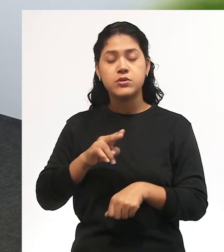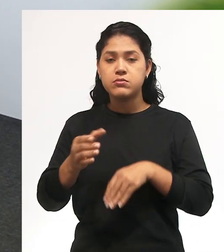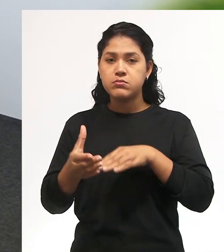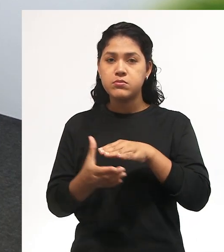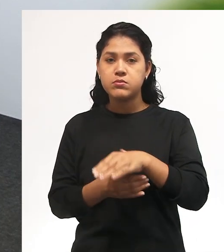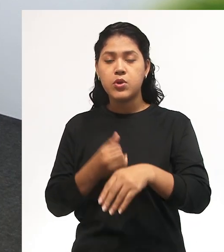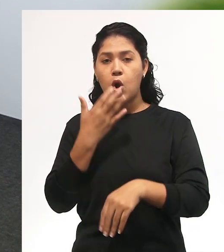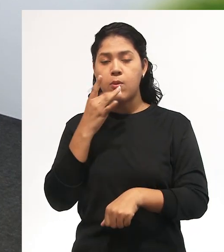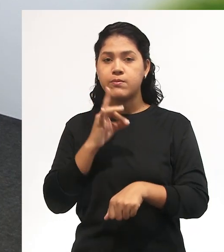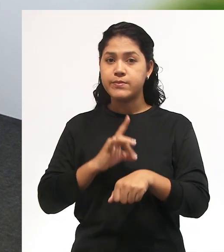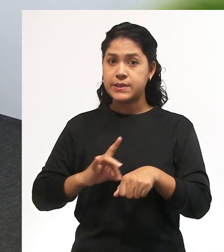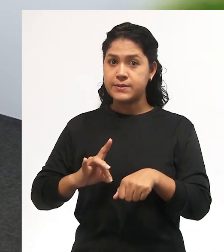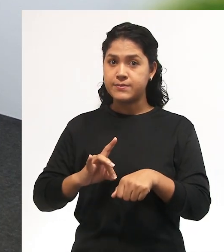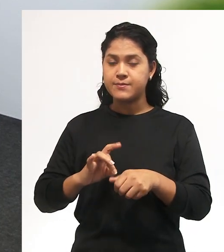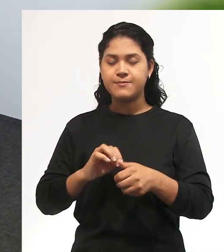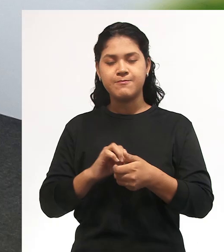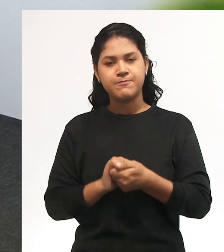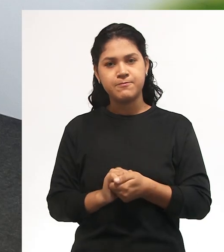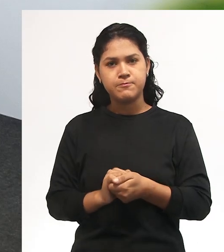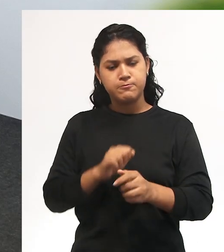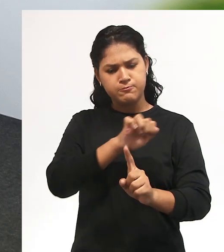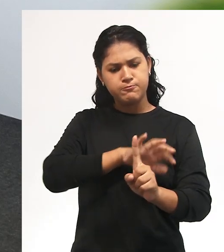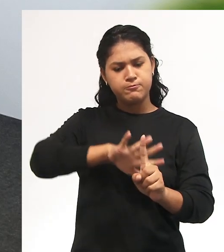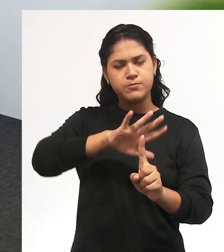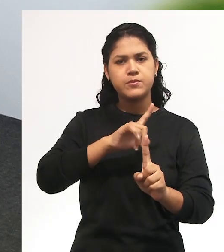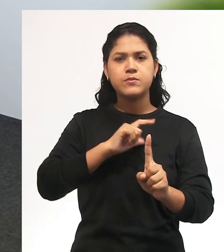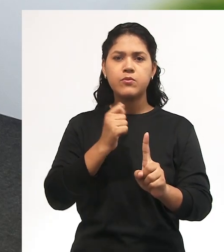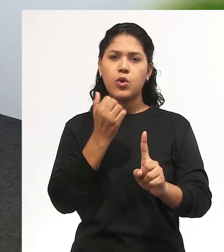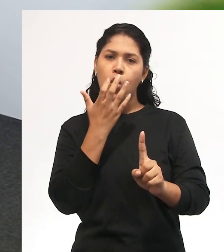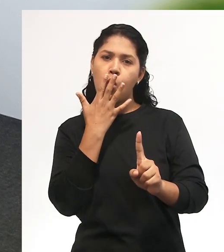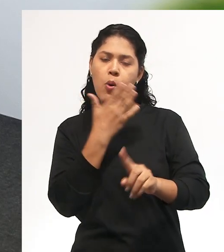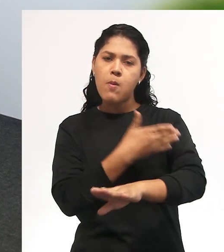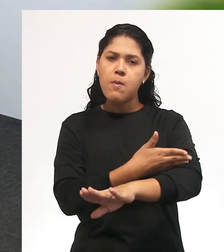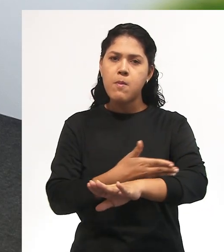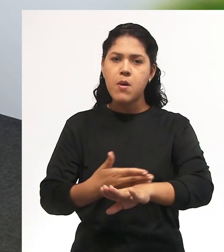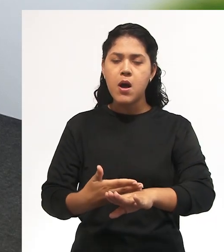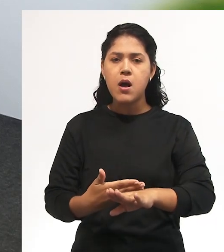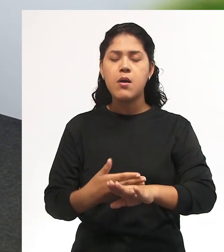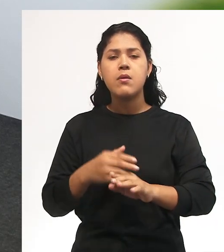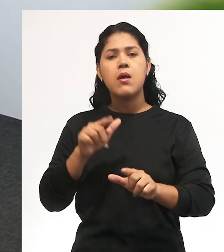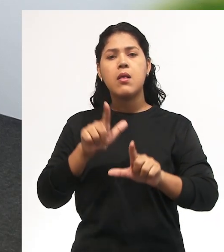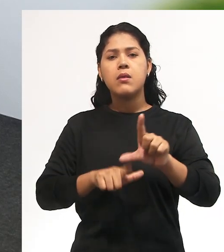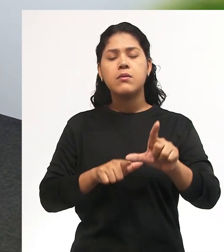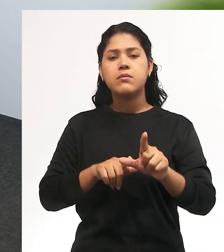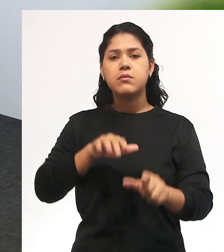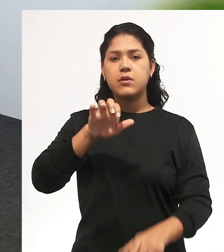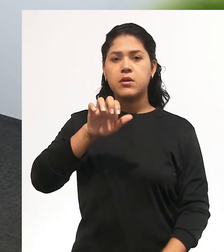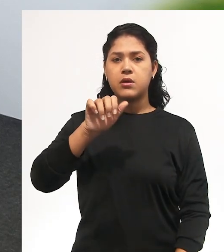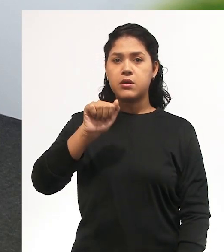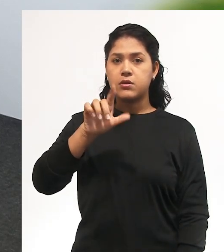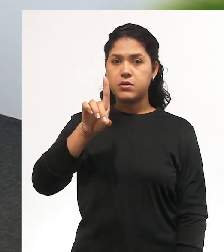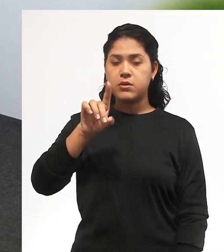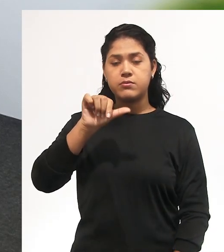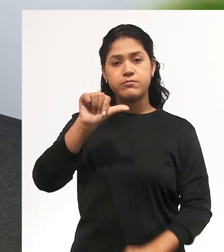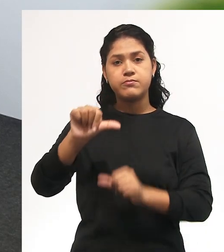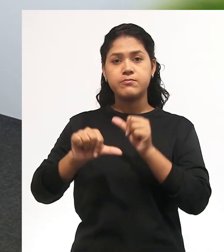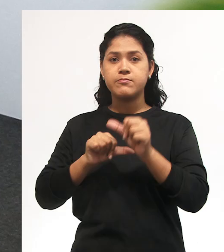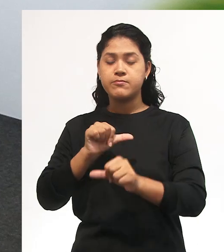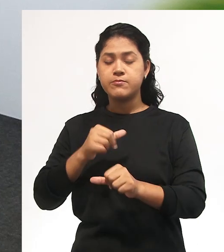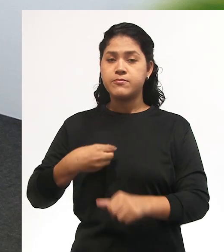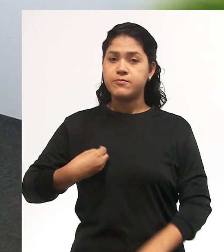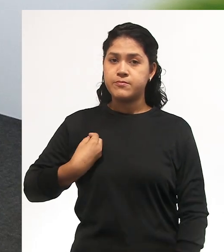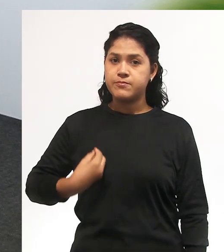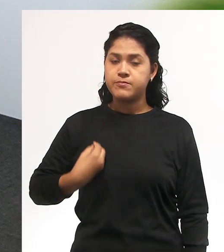preta. Ao fundo, eu tenho uma plotagem branca com os dizeres EAD mudando realidade em